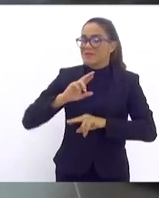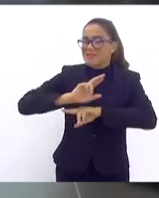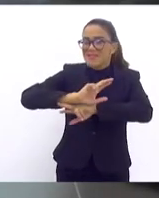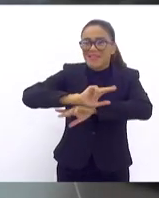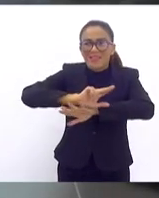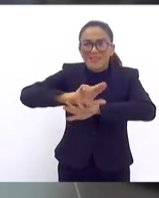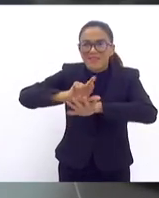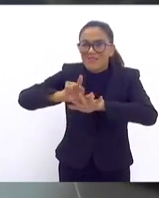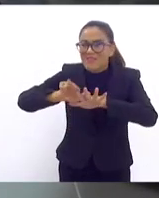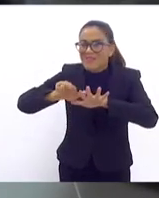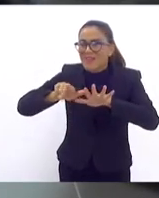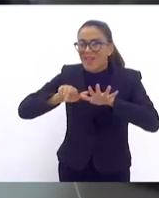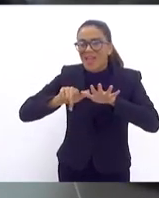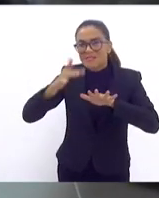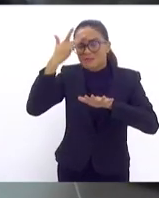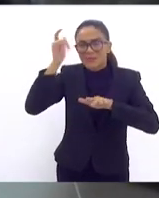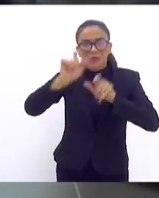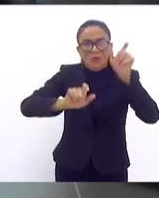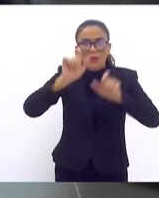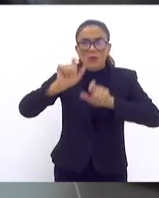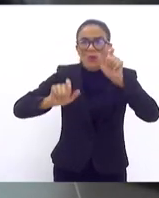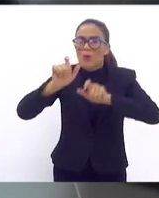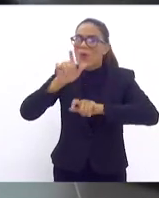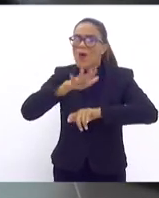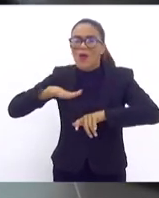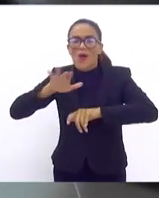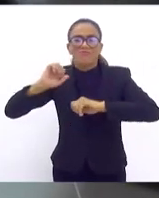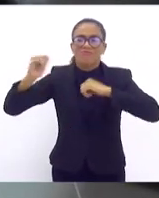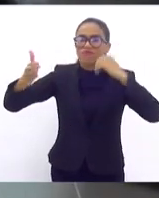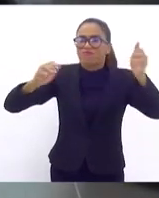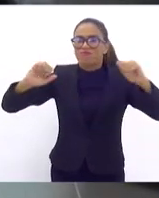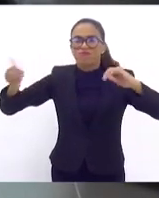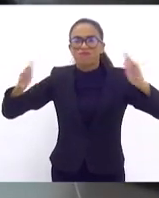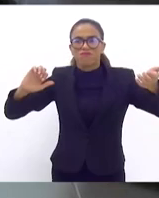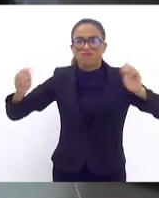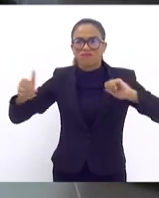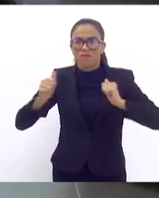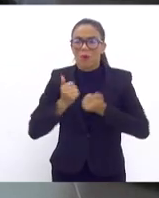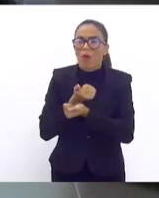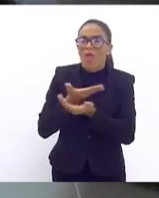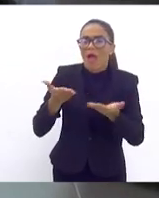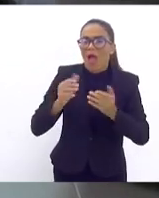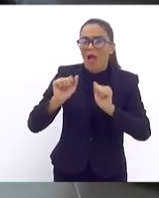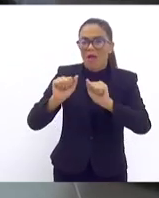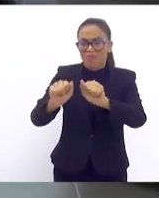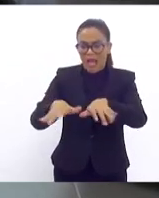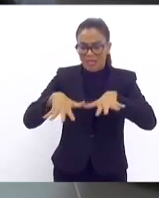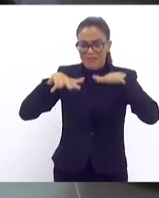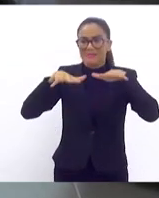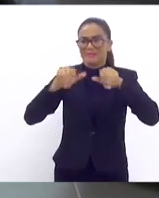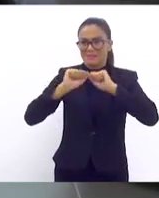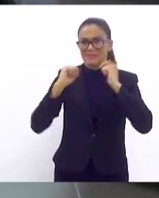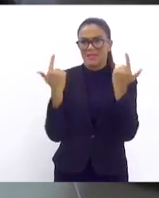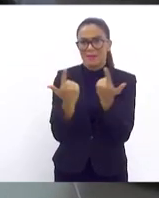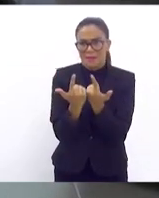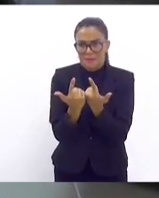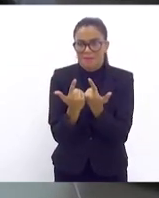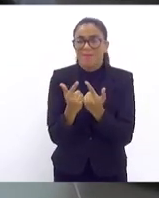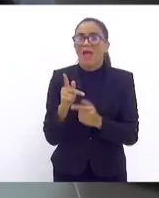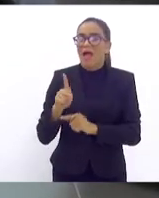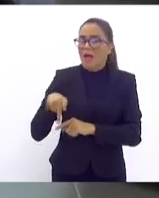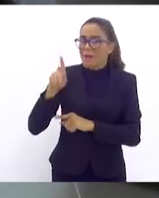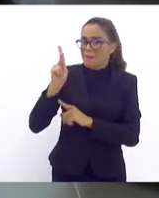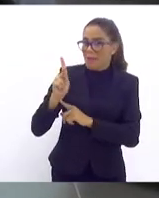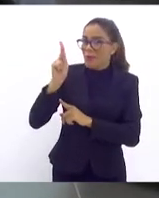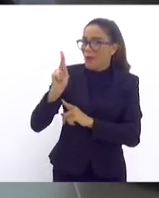diversos atores externos mandaram correspondência para a Assembleia, como foi o IBP, a Petrobras, os